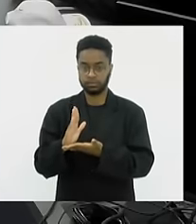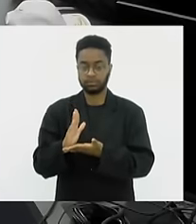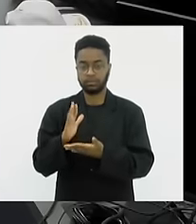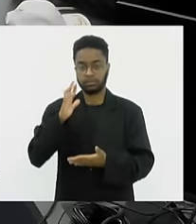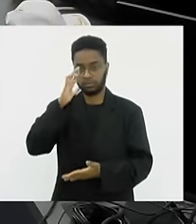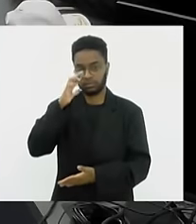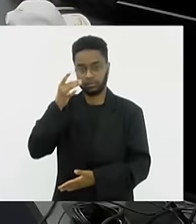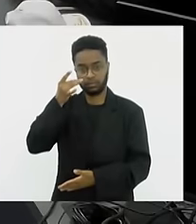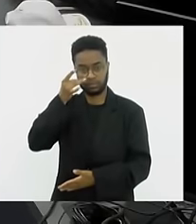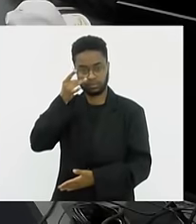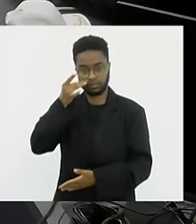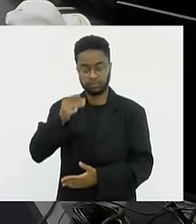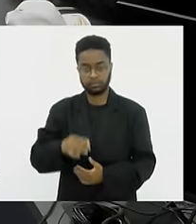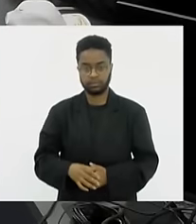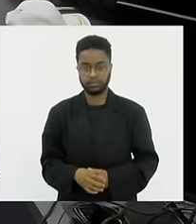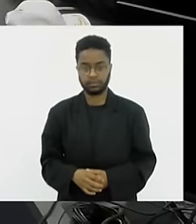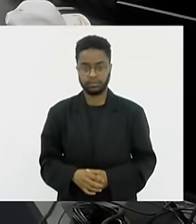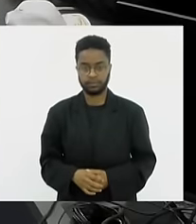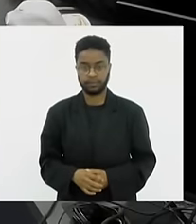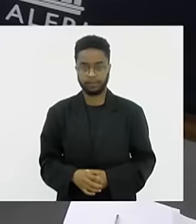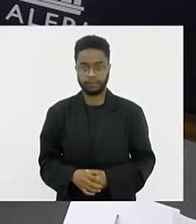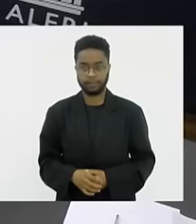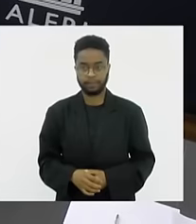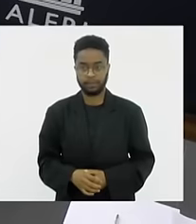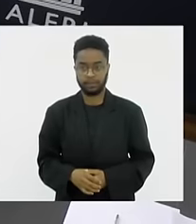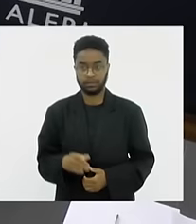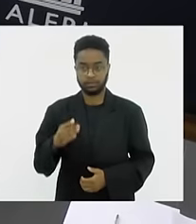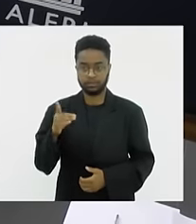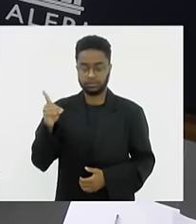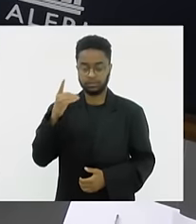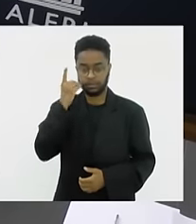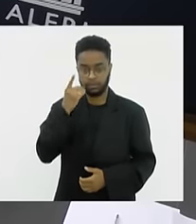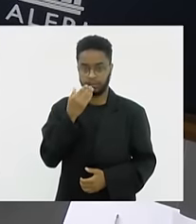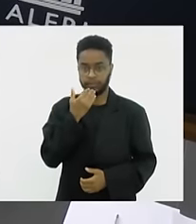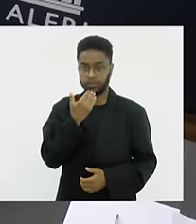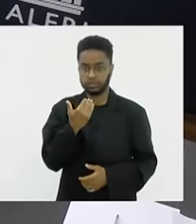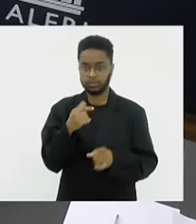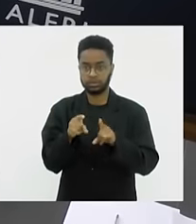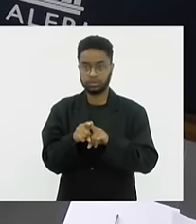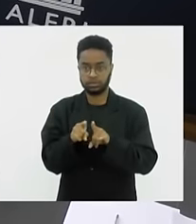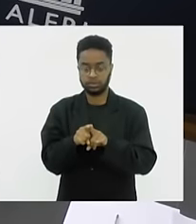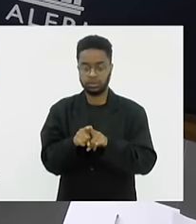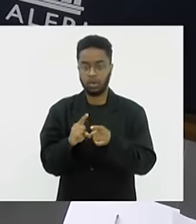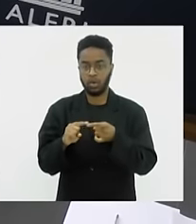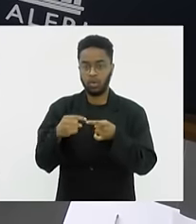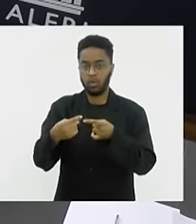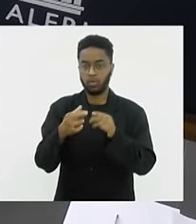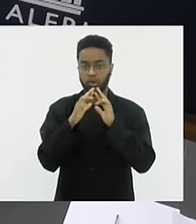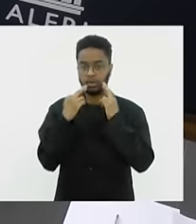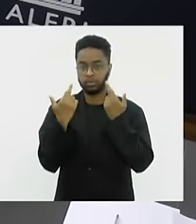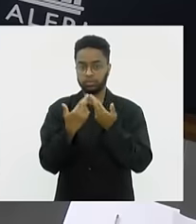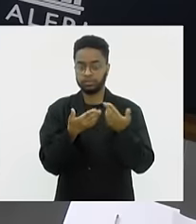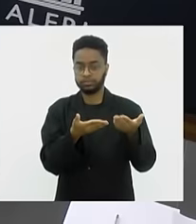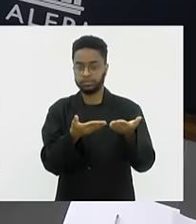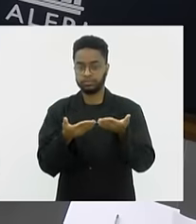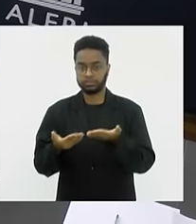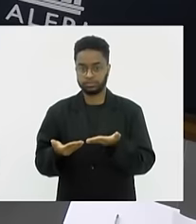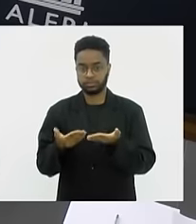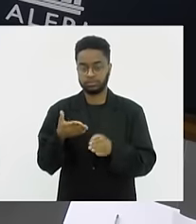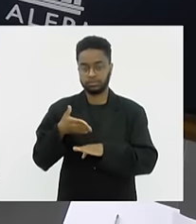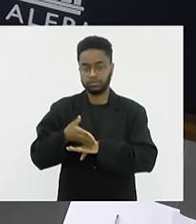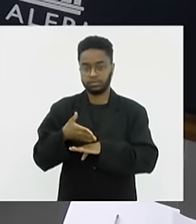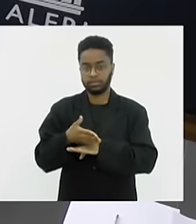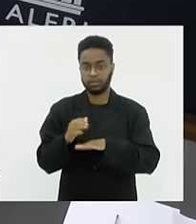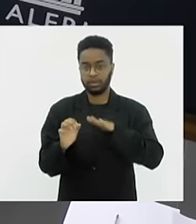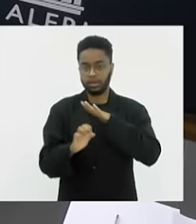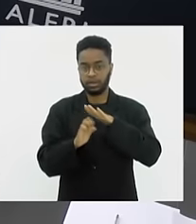presencial, a solicitação do deputado Thiago Rangel, bem como para a próxima audiência, a convocação da